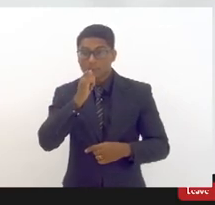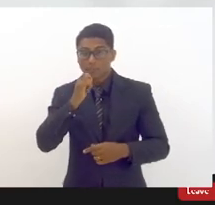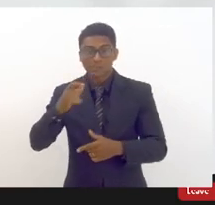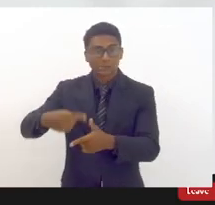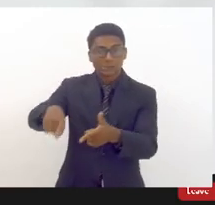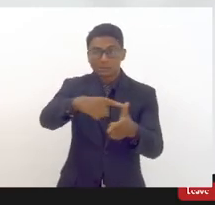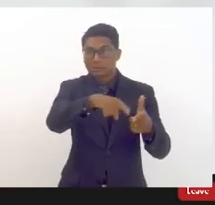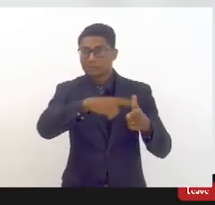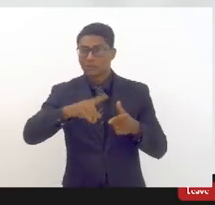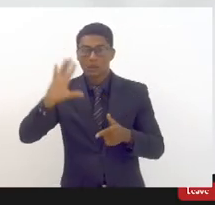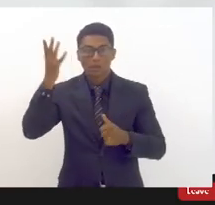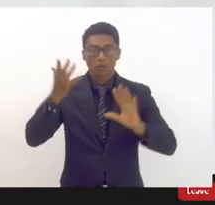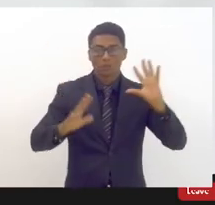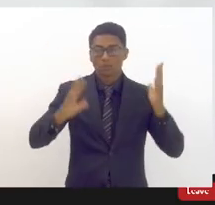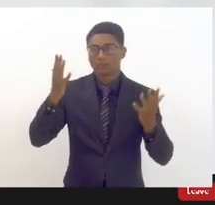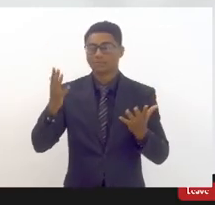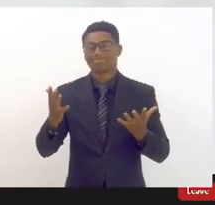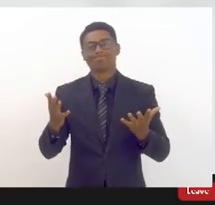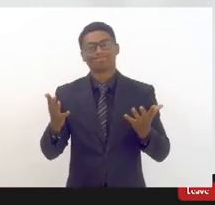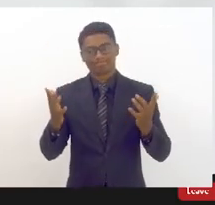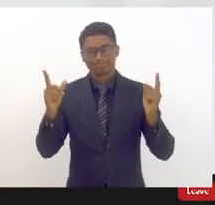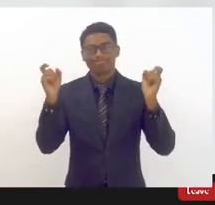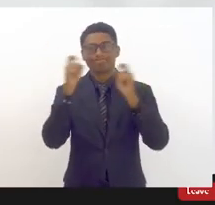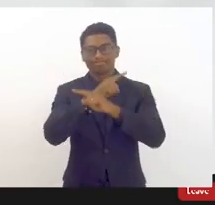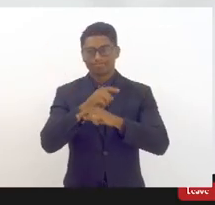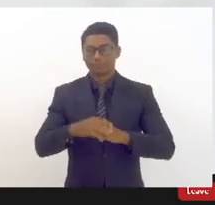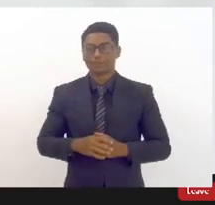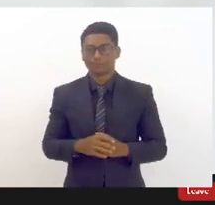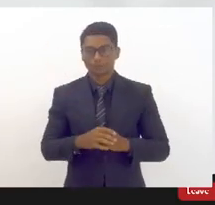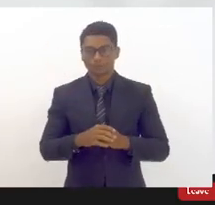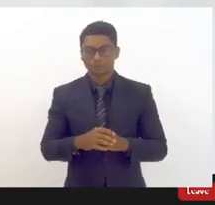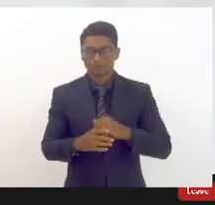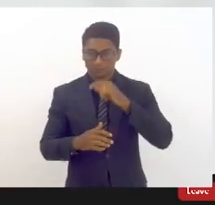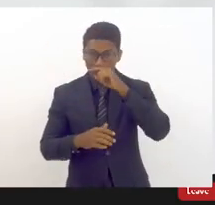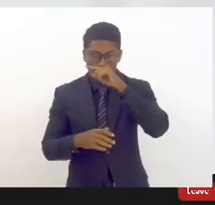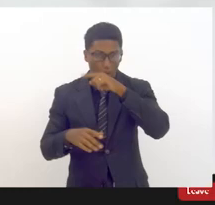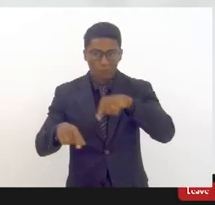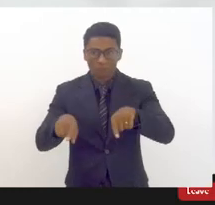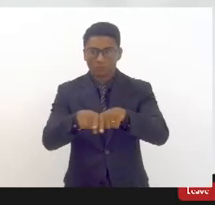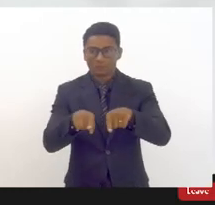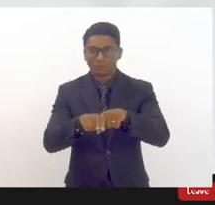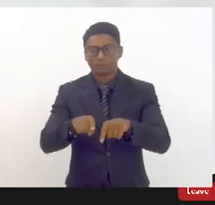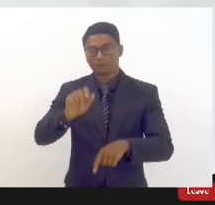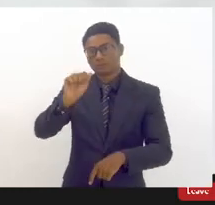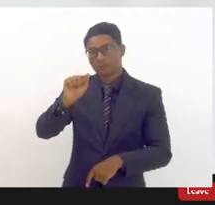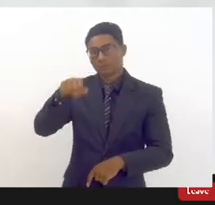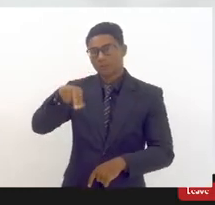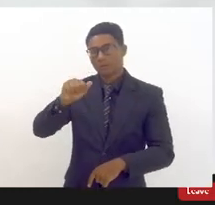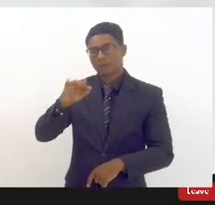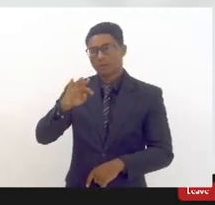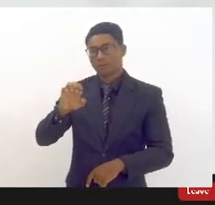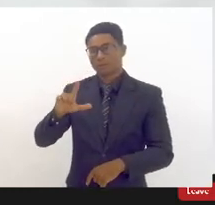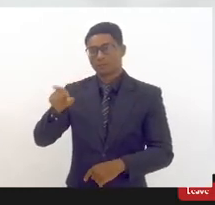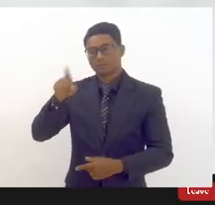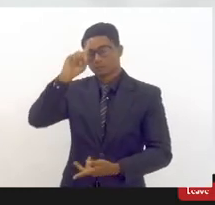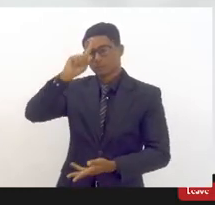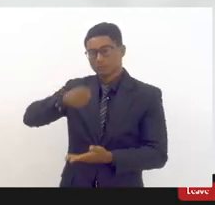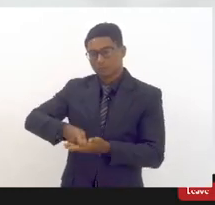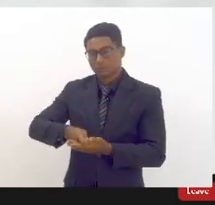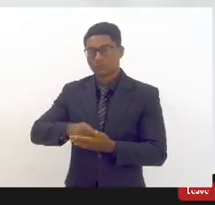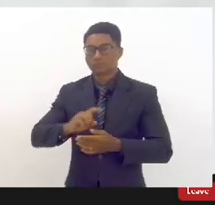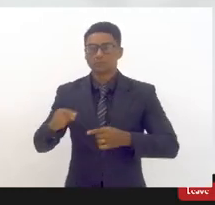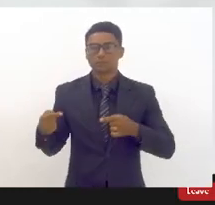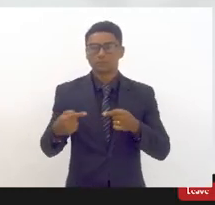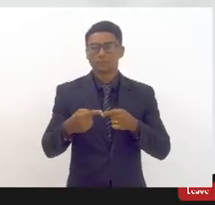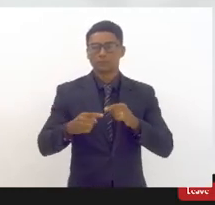à frente. E aí vale destacar que a determinação da agência, ele é muito semelhante ao que foi estabelecido aqui